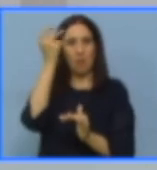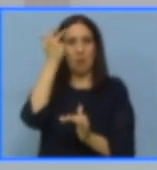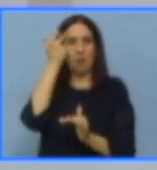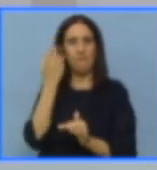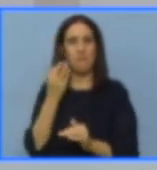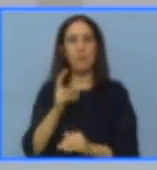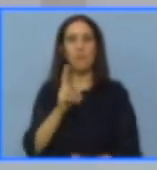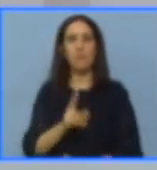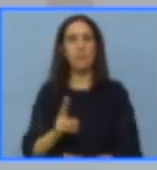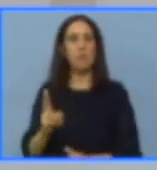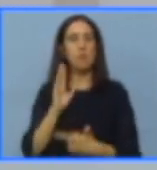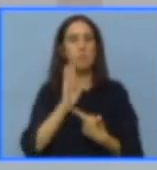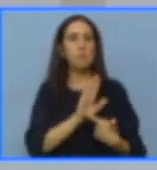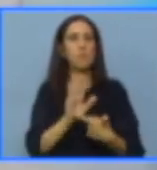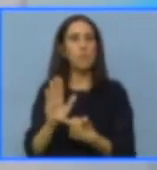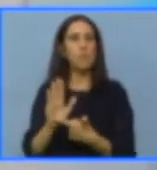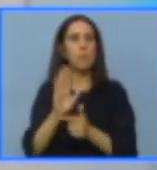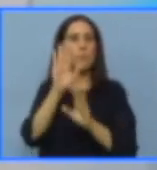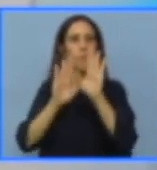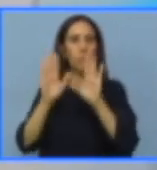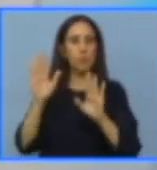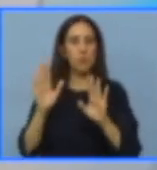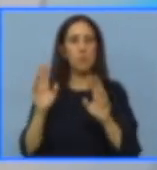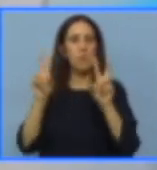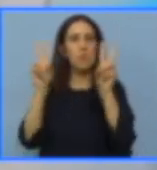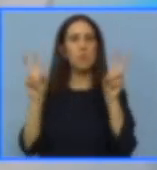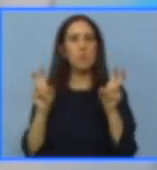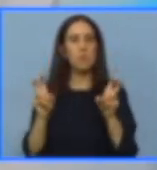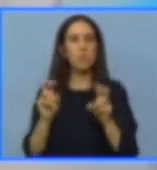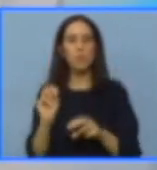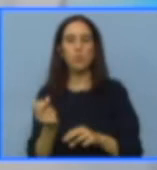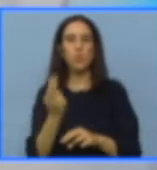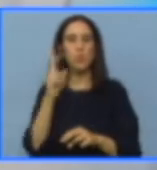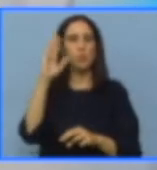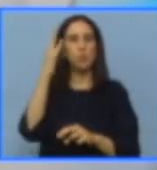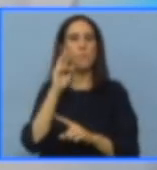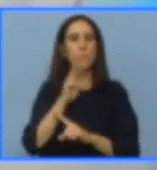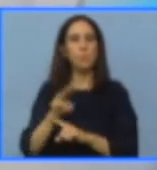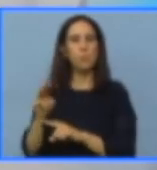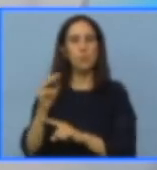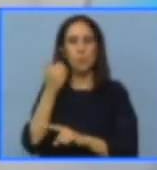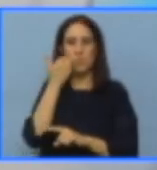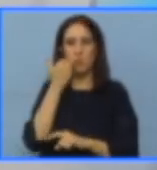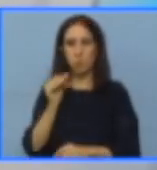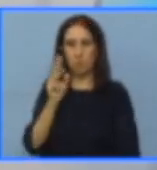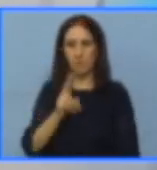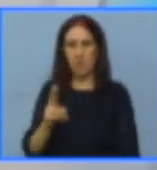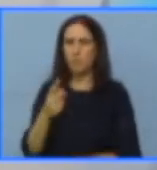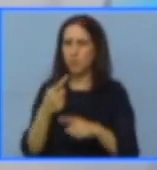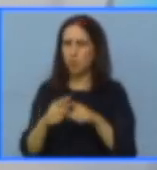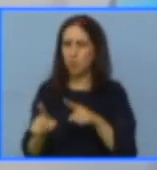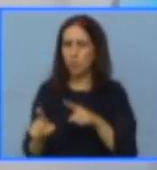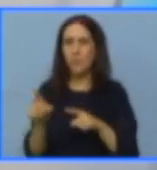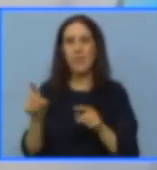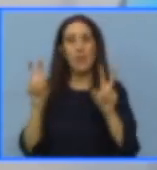Vaticano apresentou uma mostra que, sob o título de Tesouros dos Museus do Vaticano, na verdade, foi muito diferente, porque essa era